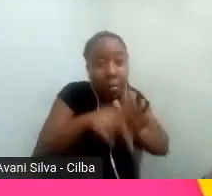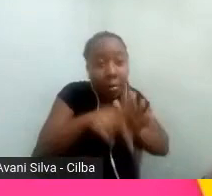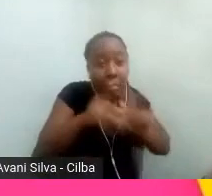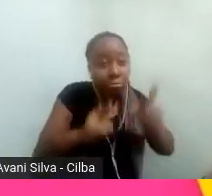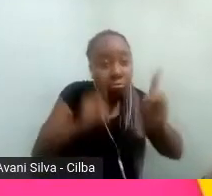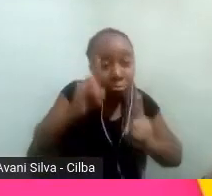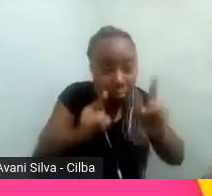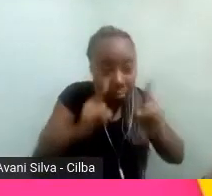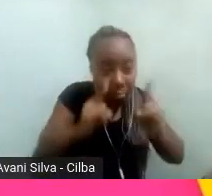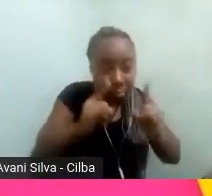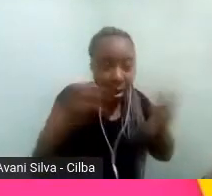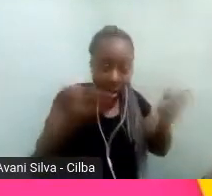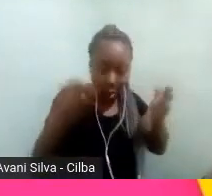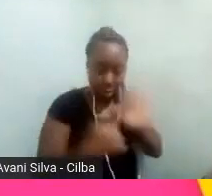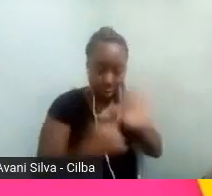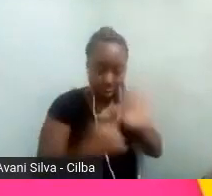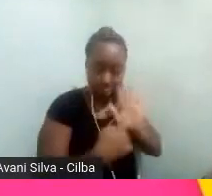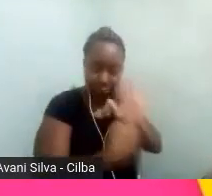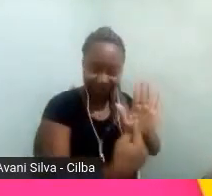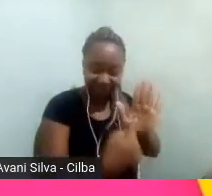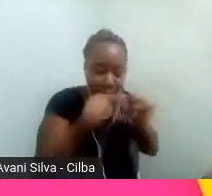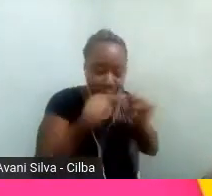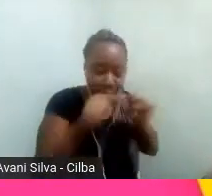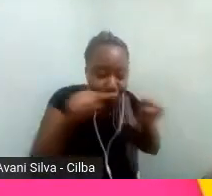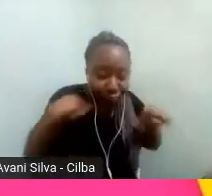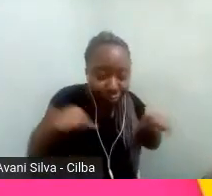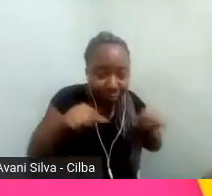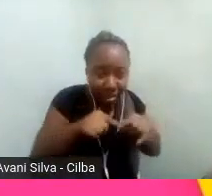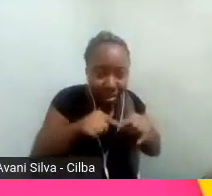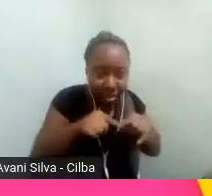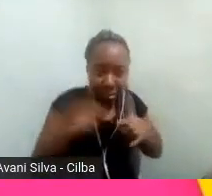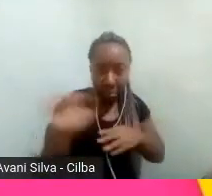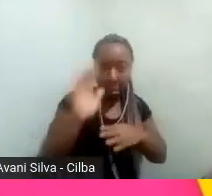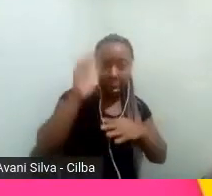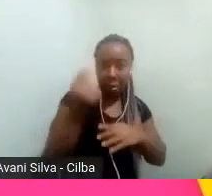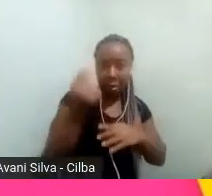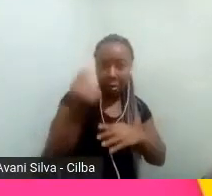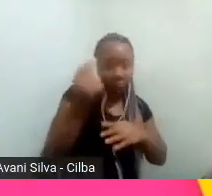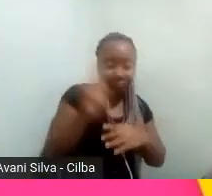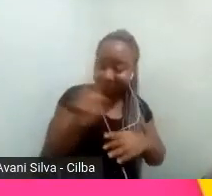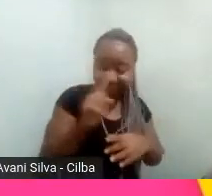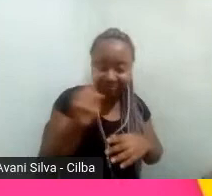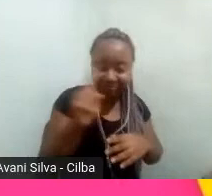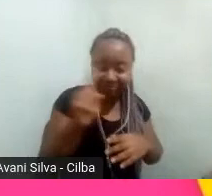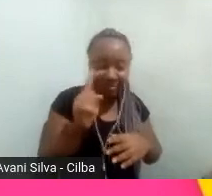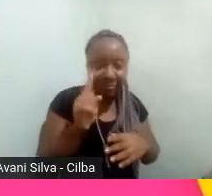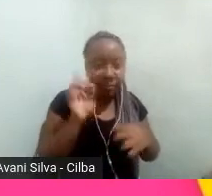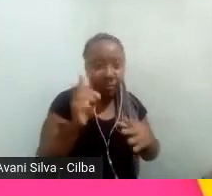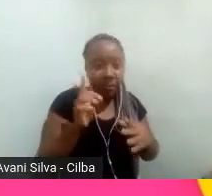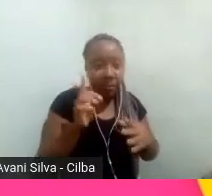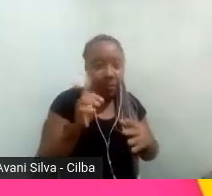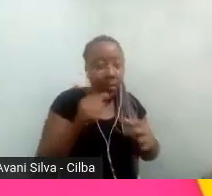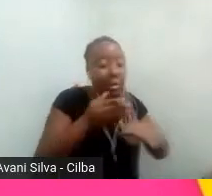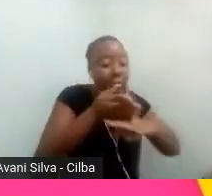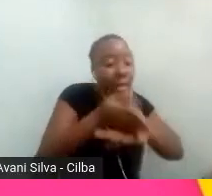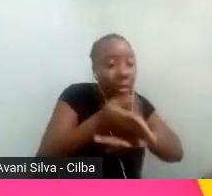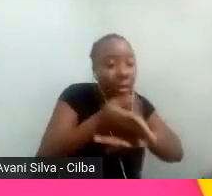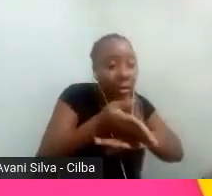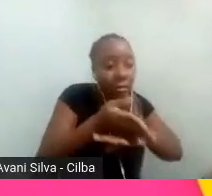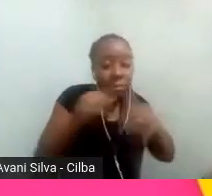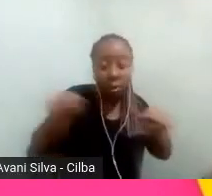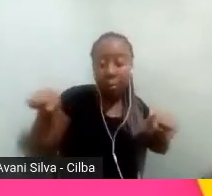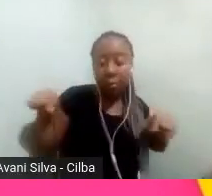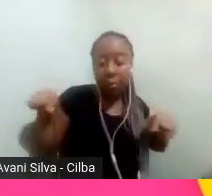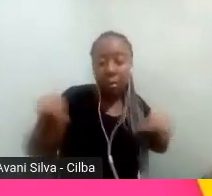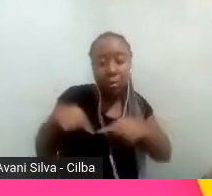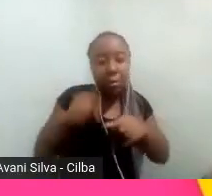para vocês aqui, essas placas não são tão caras. Uma vez, dentro do laboratório Include, eu